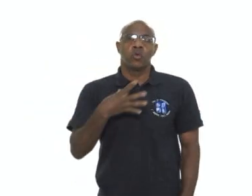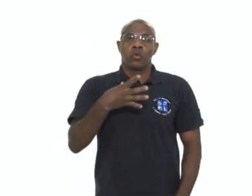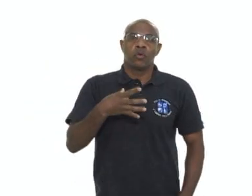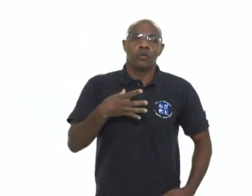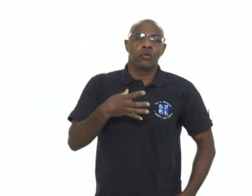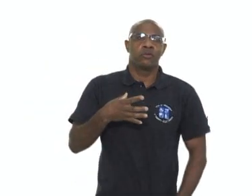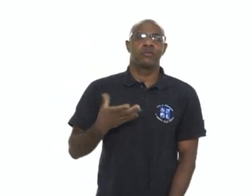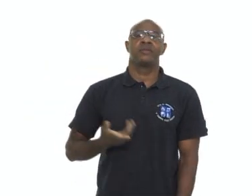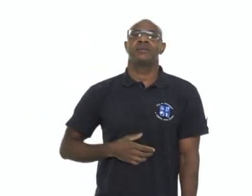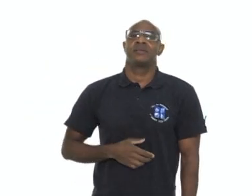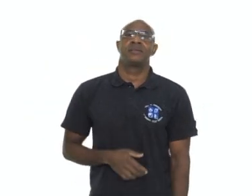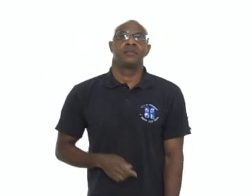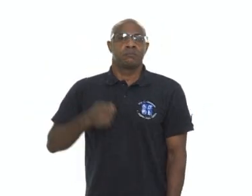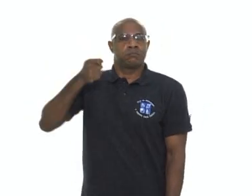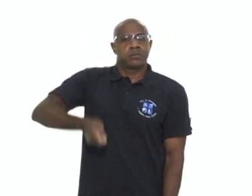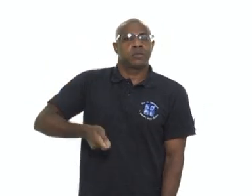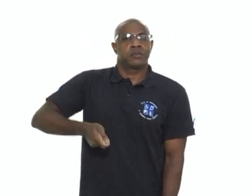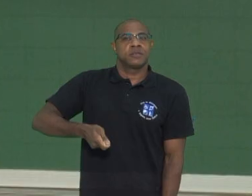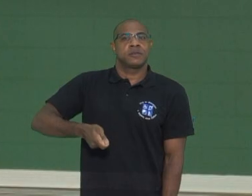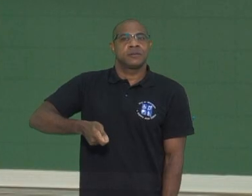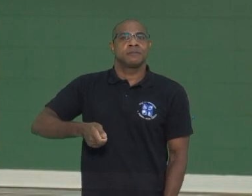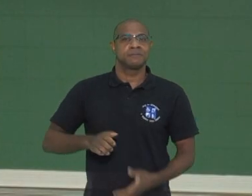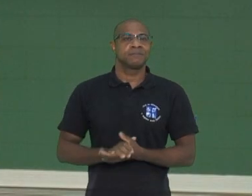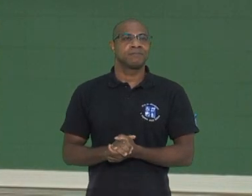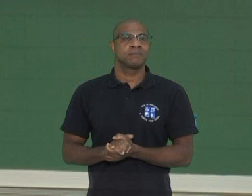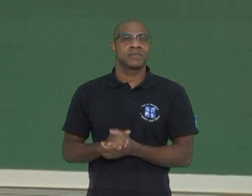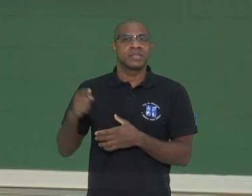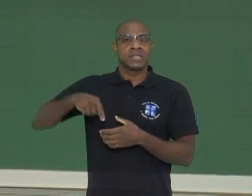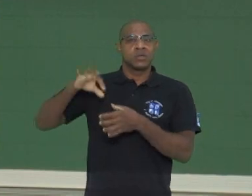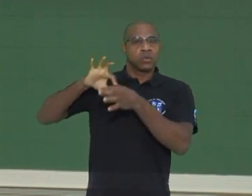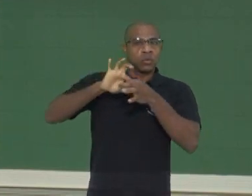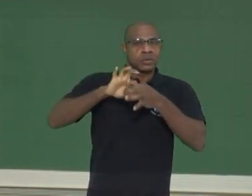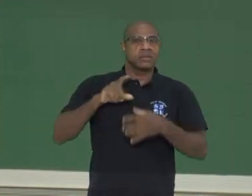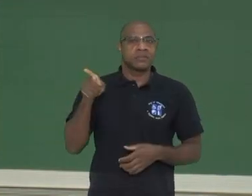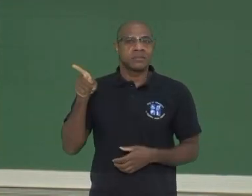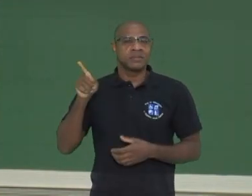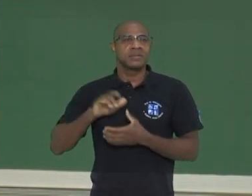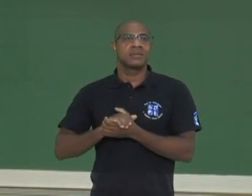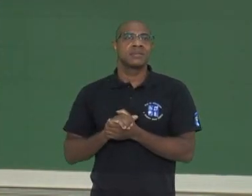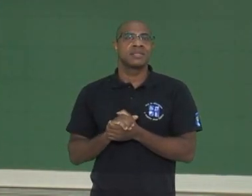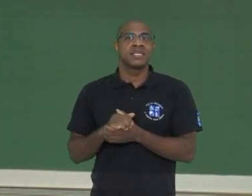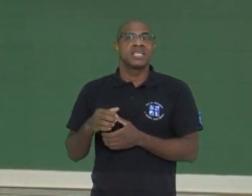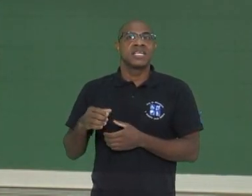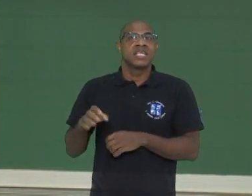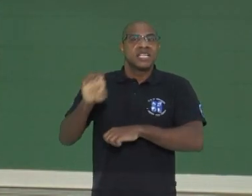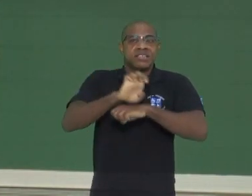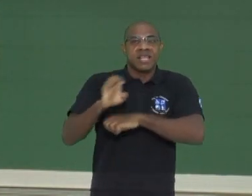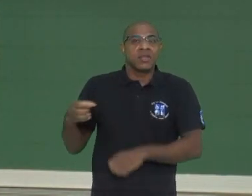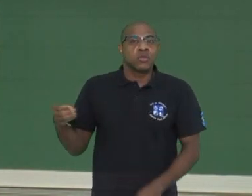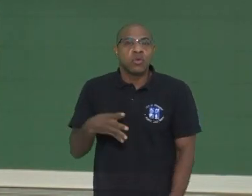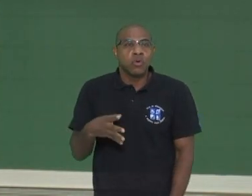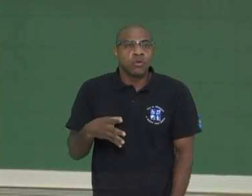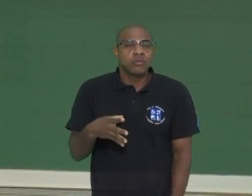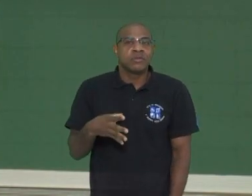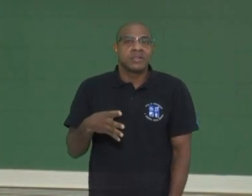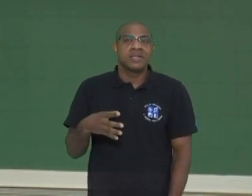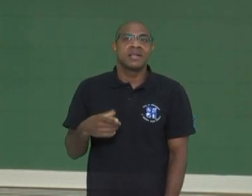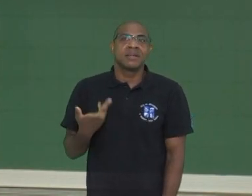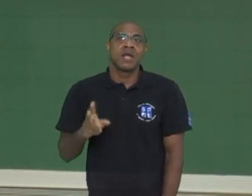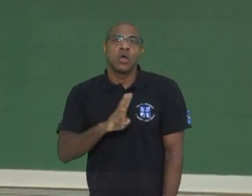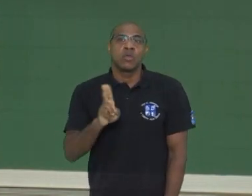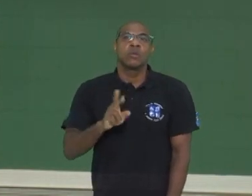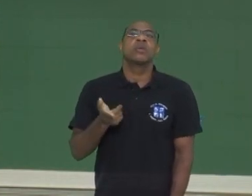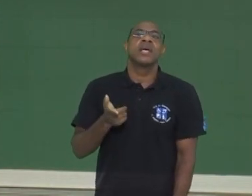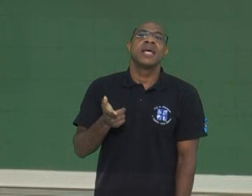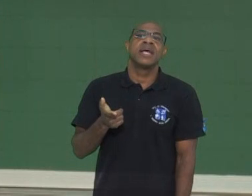ao autoritarismo desse contexto. Então, o Estado Novo, também chamado de ditadura varguista, foi quando o presidente Getúlio